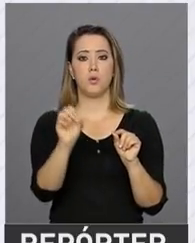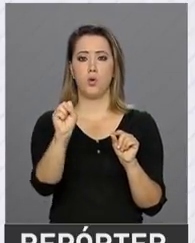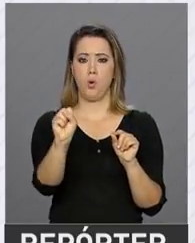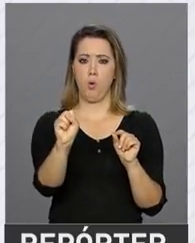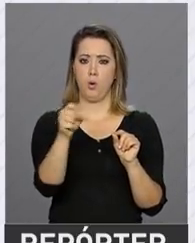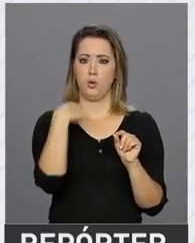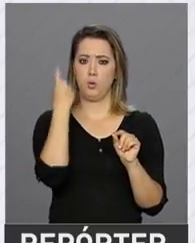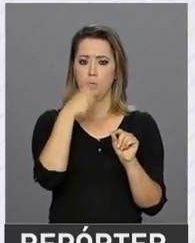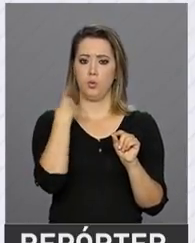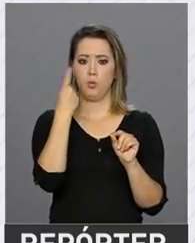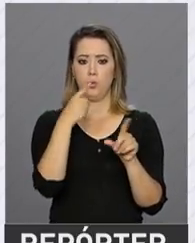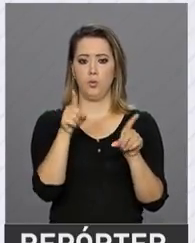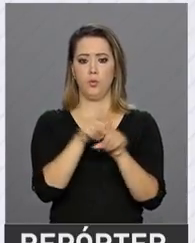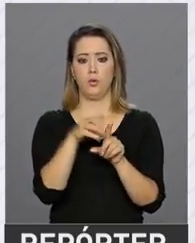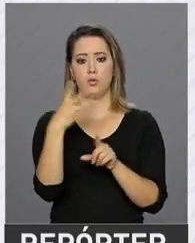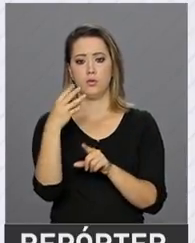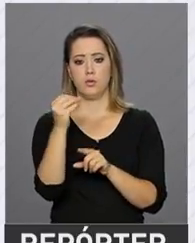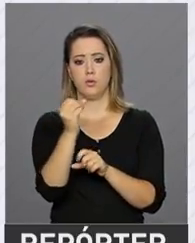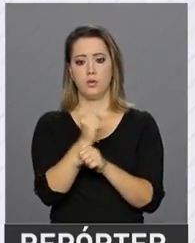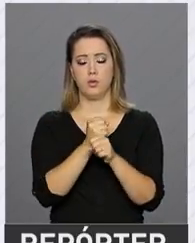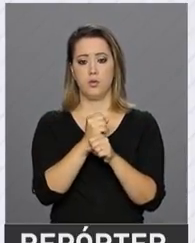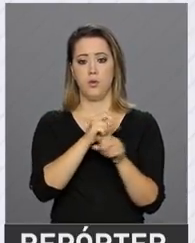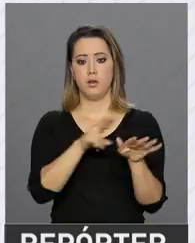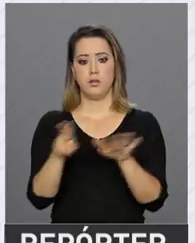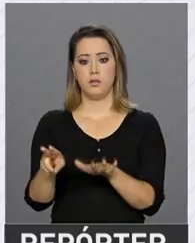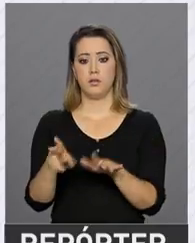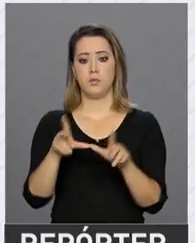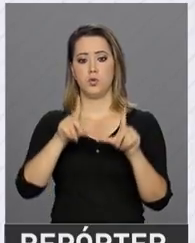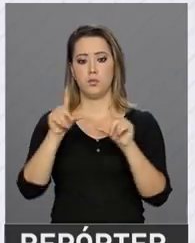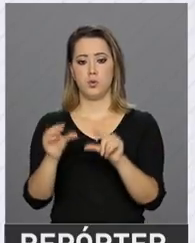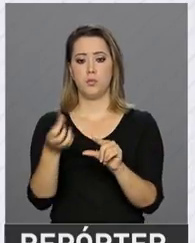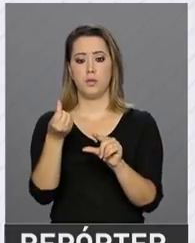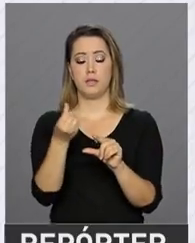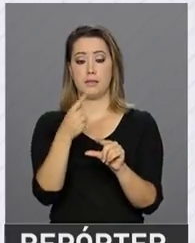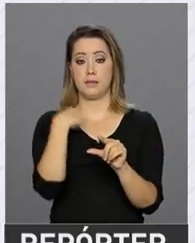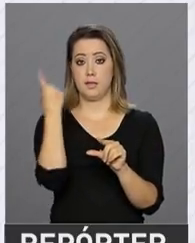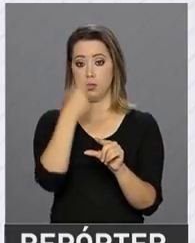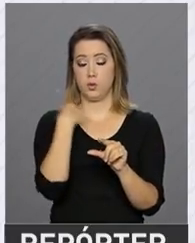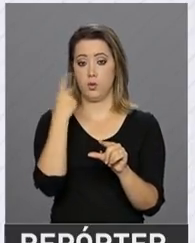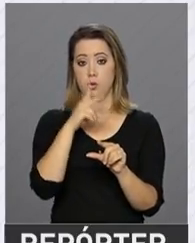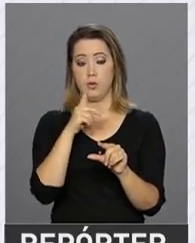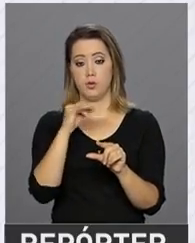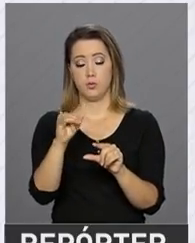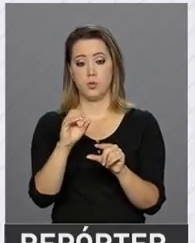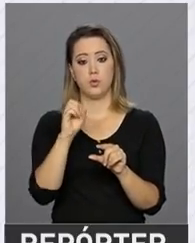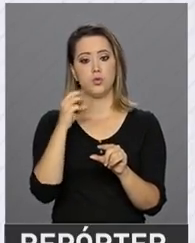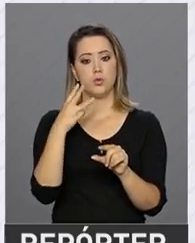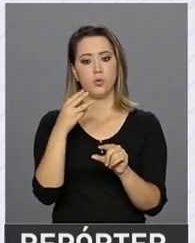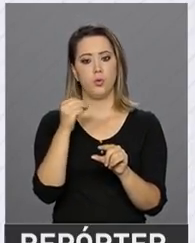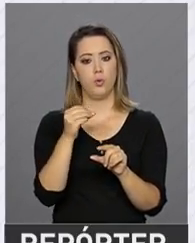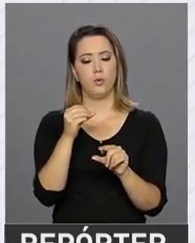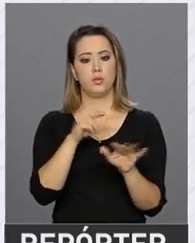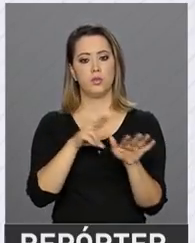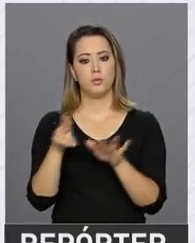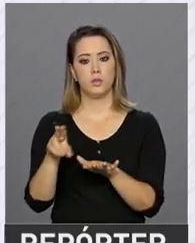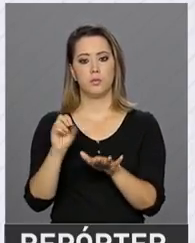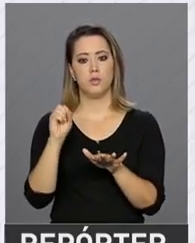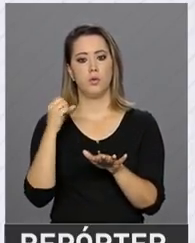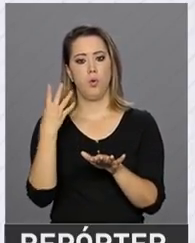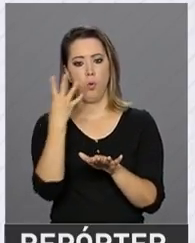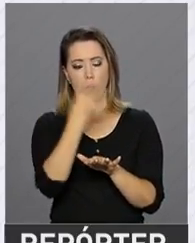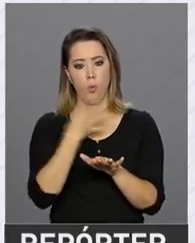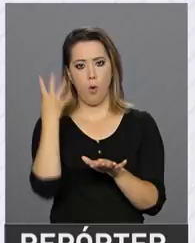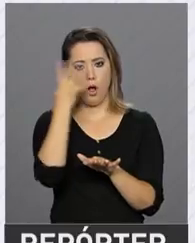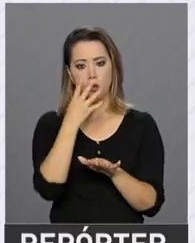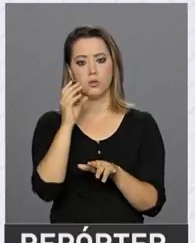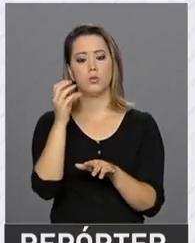diárias e 40 semanais para 6 horas por dia e 30 por semana ou 20 na semana nesse